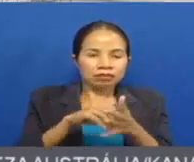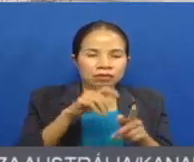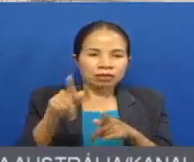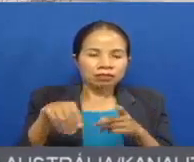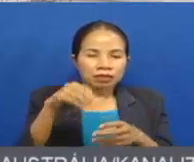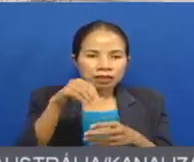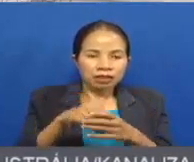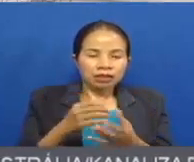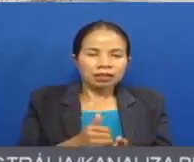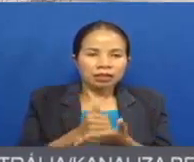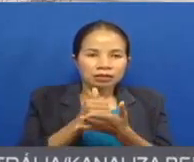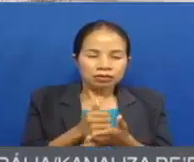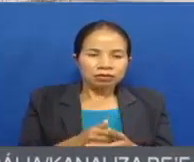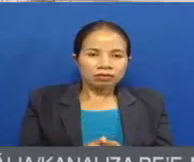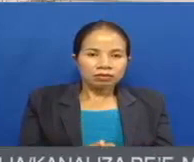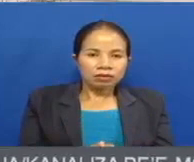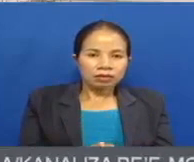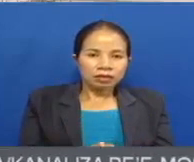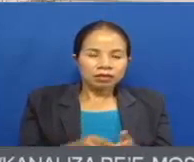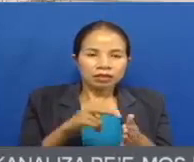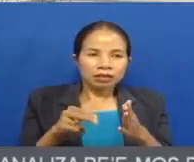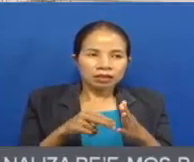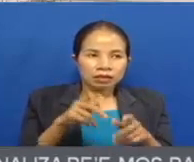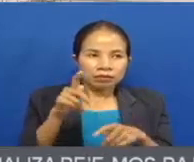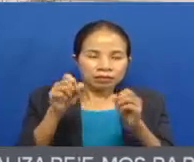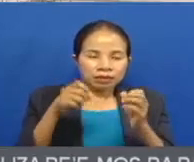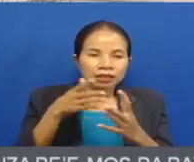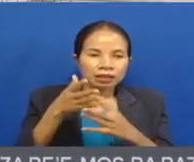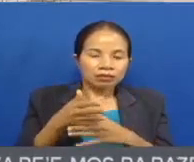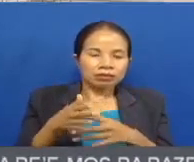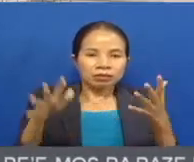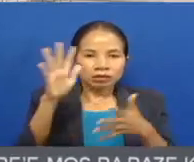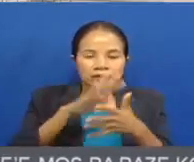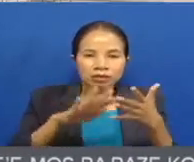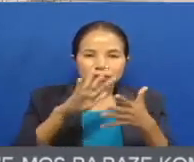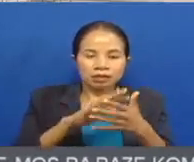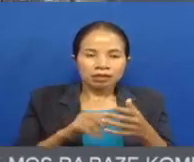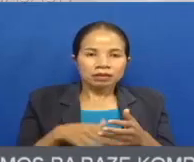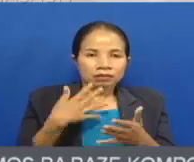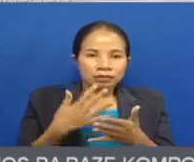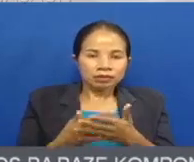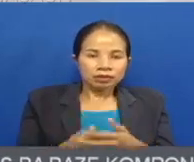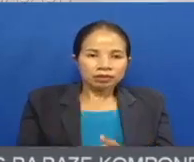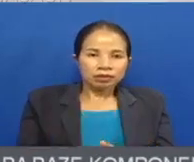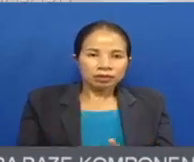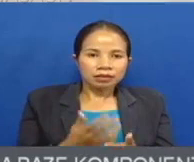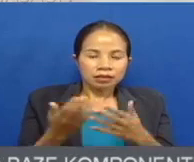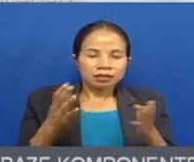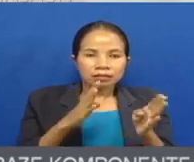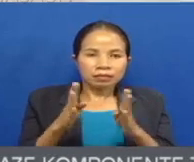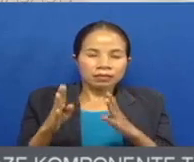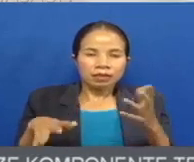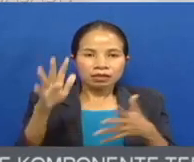helaran, se facilita ho ecrã de transmissão sir atrune, e mai bele a se suba cerimônia toma ho diek. Material nebe prepara